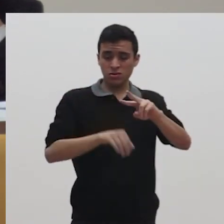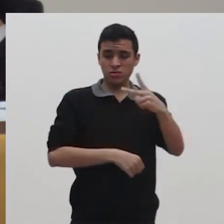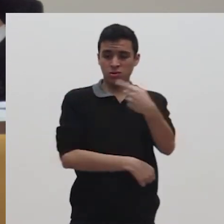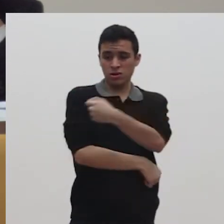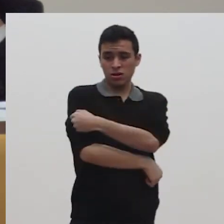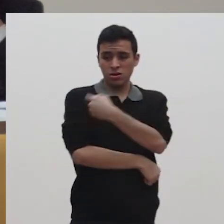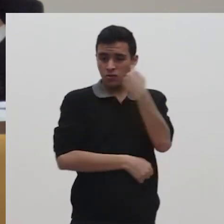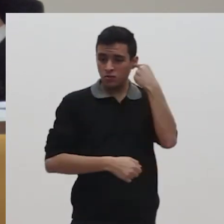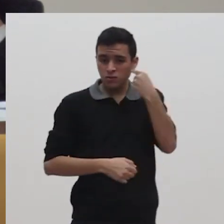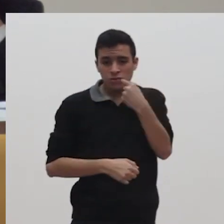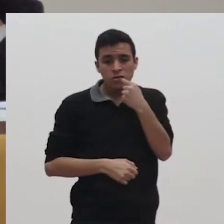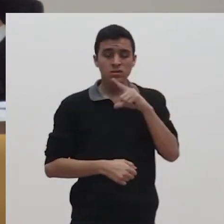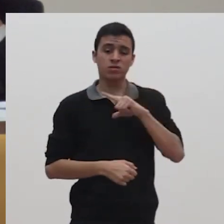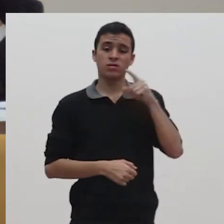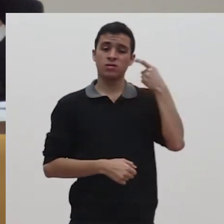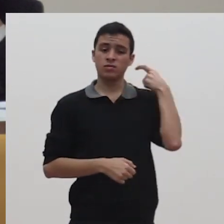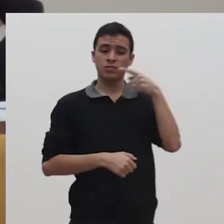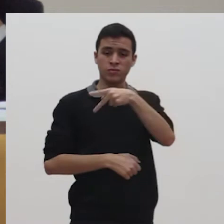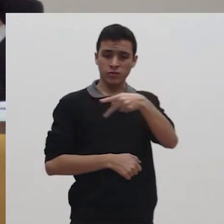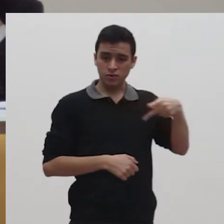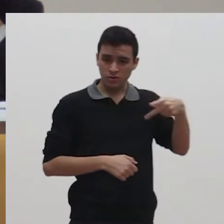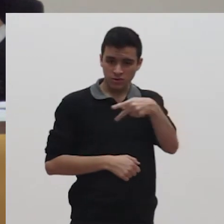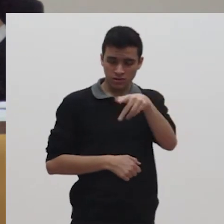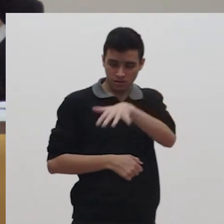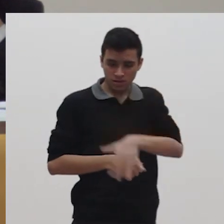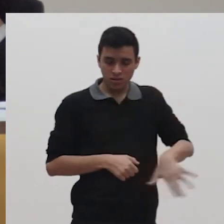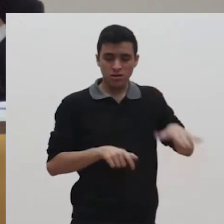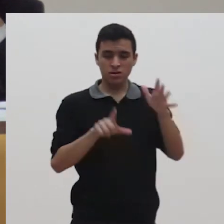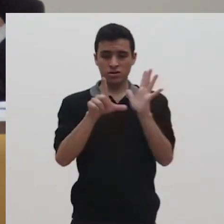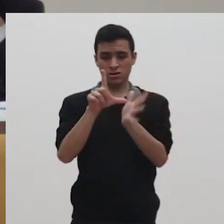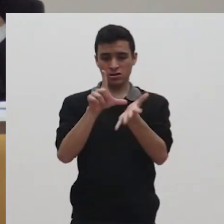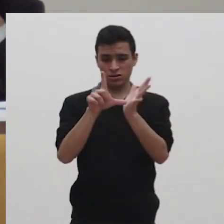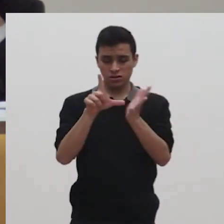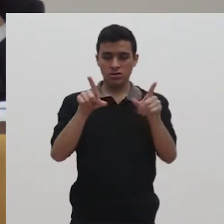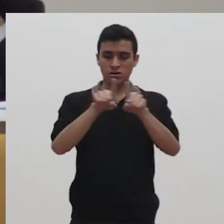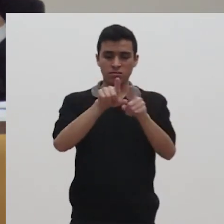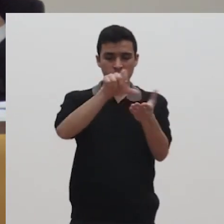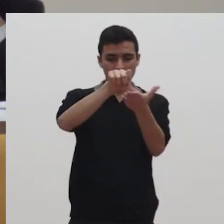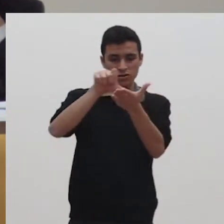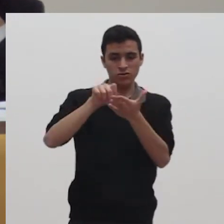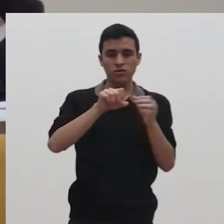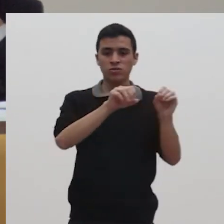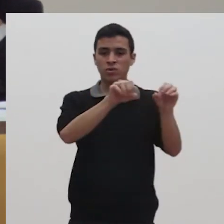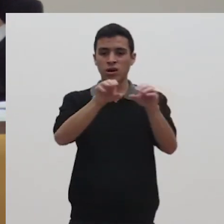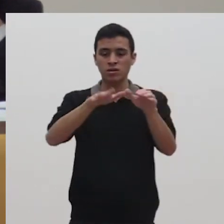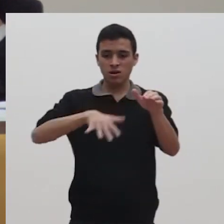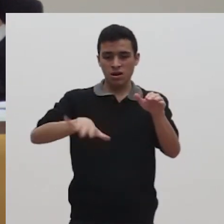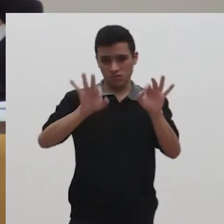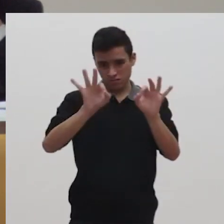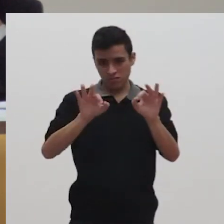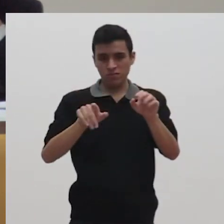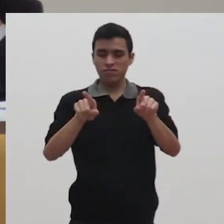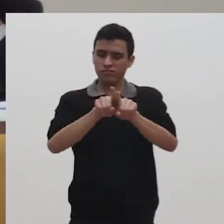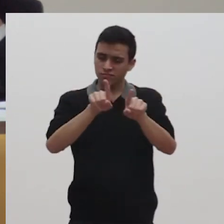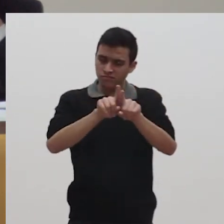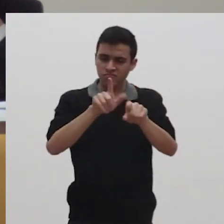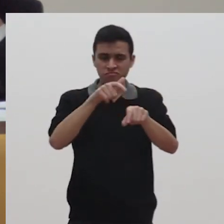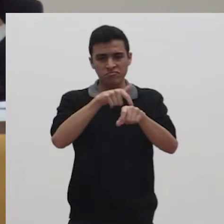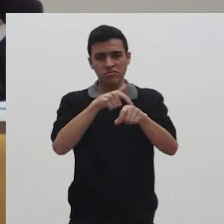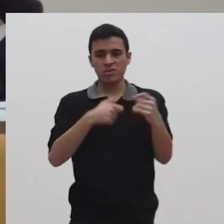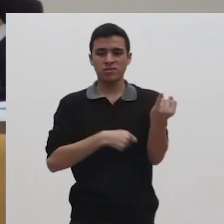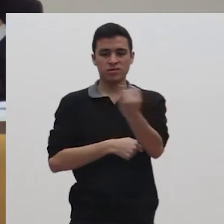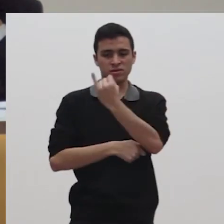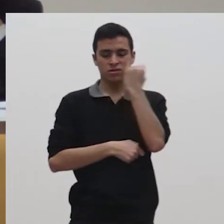alunas surdas. Tivemos os professores, né, de letras libras no setor de educação e foi um momento